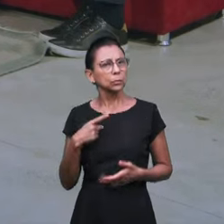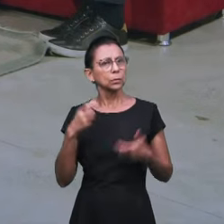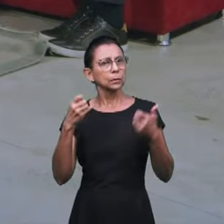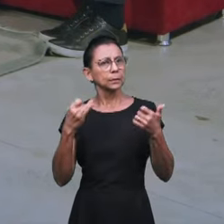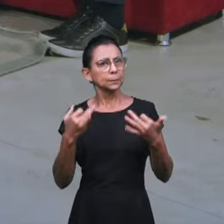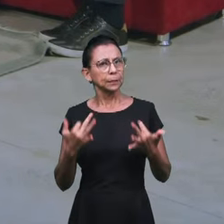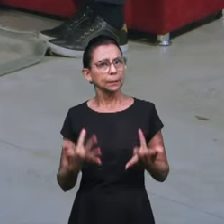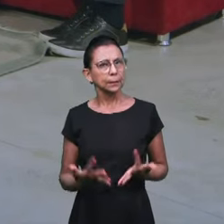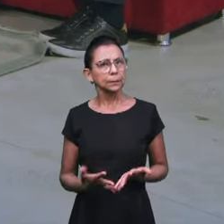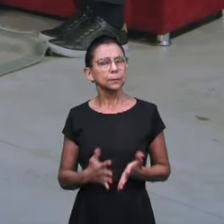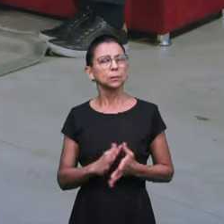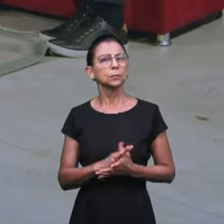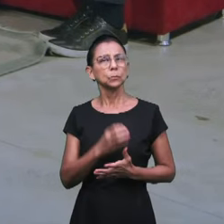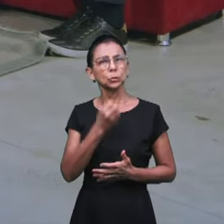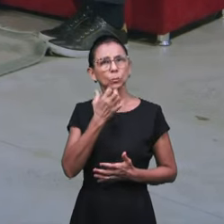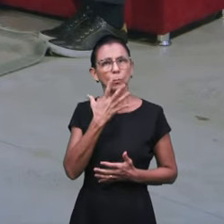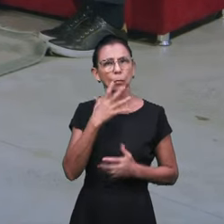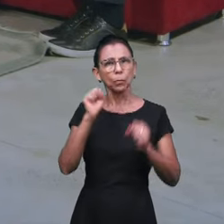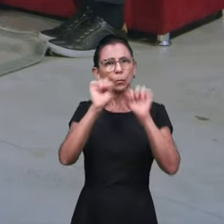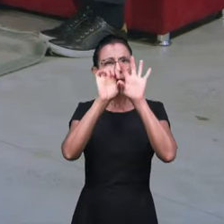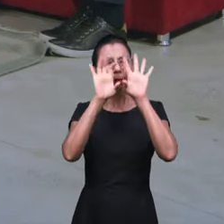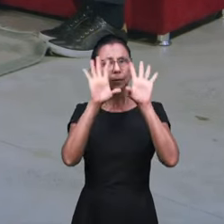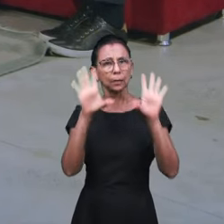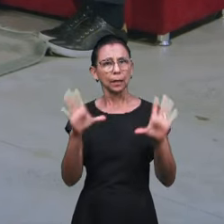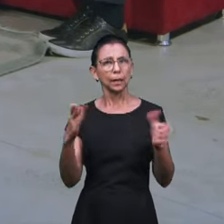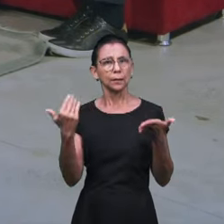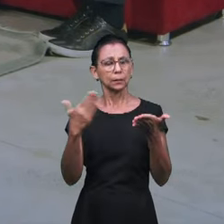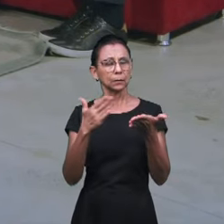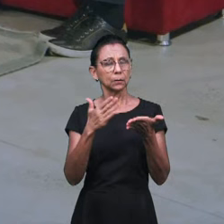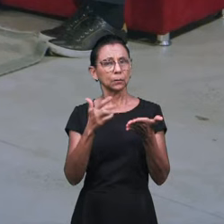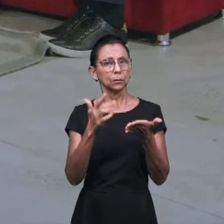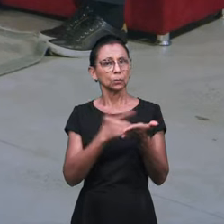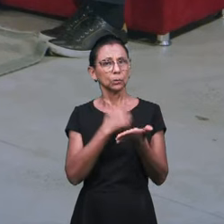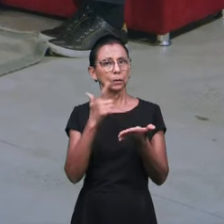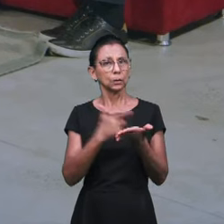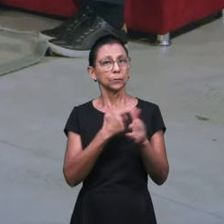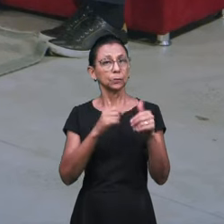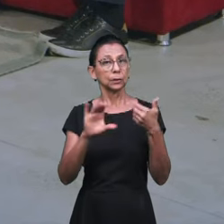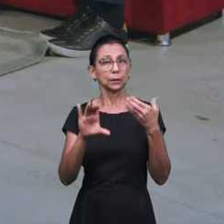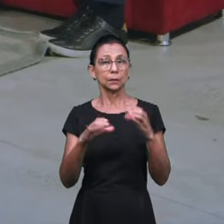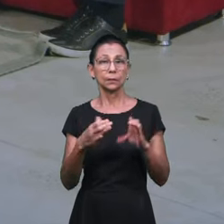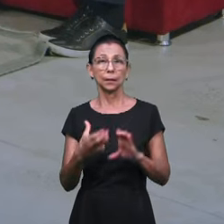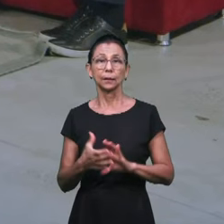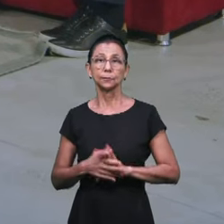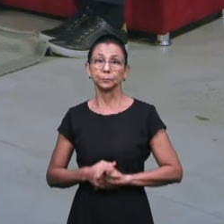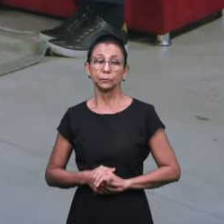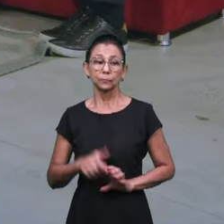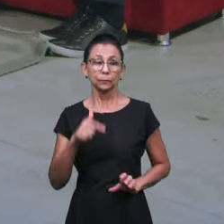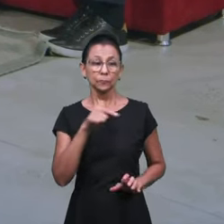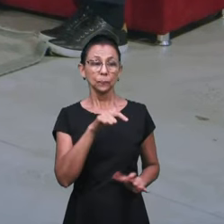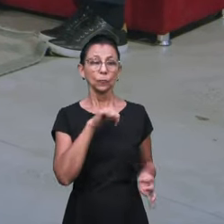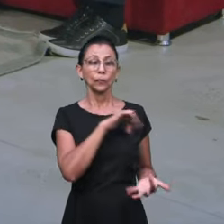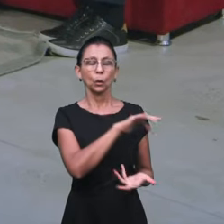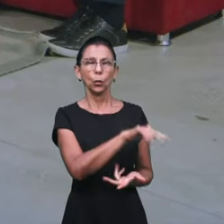de Cantares, né? Enquanto o mundo vai estar em trevas, a igreja vai estar